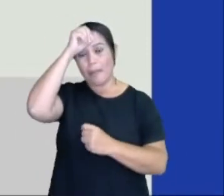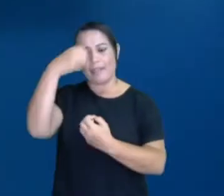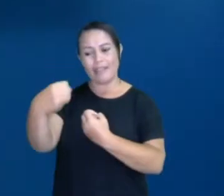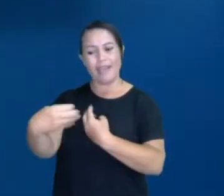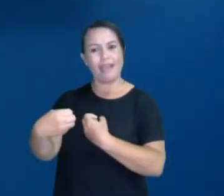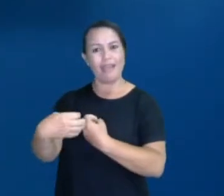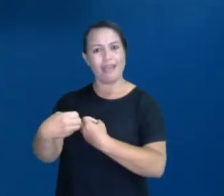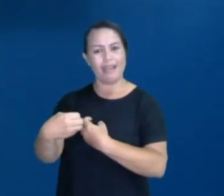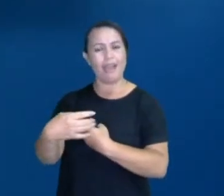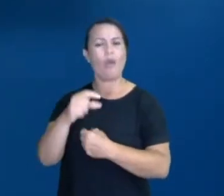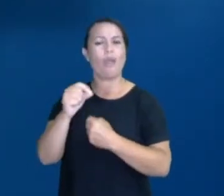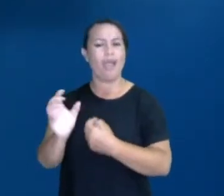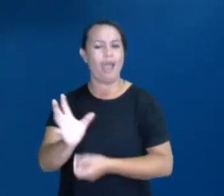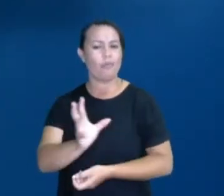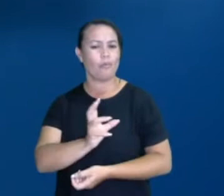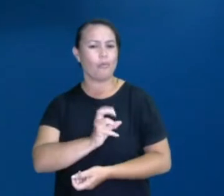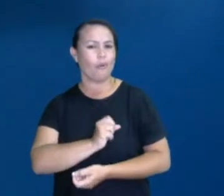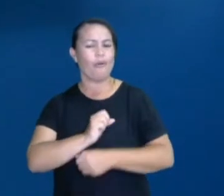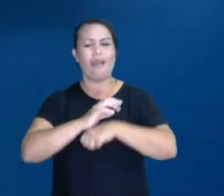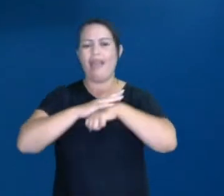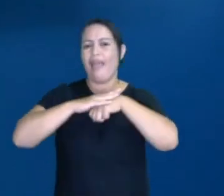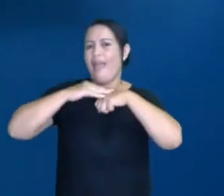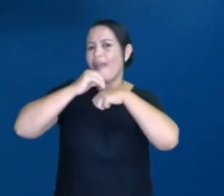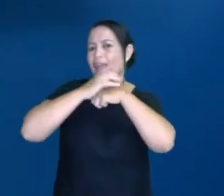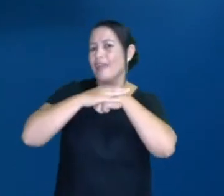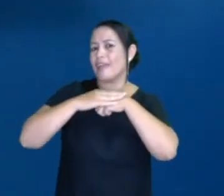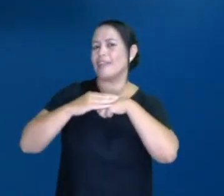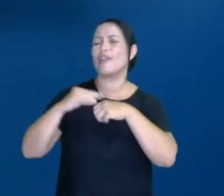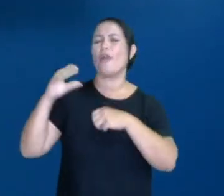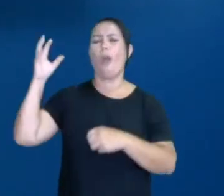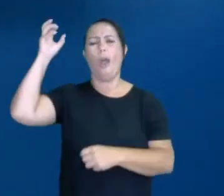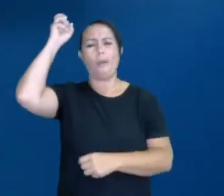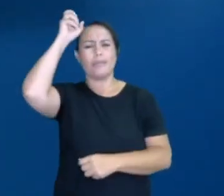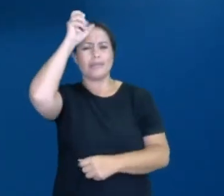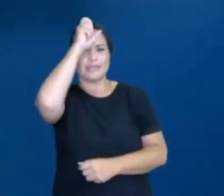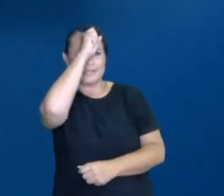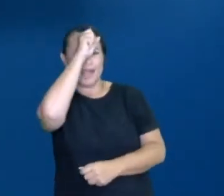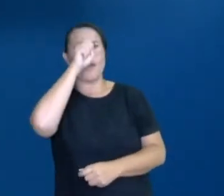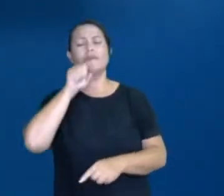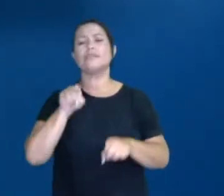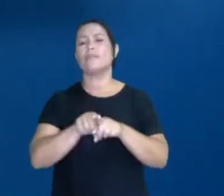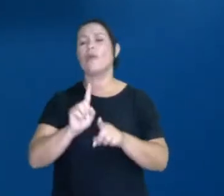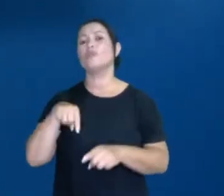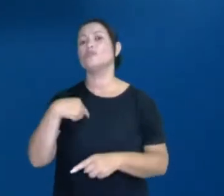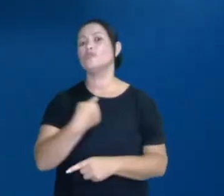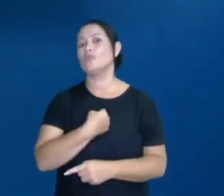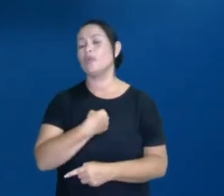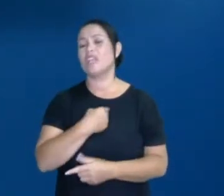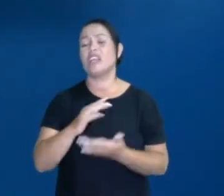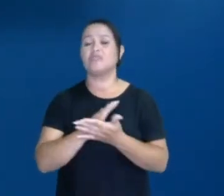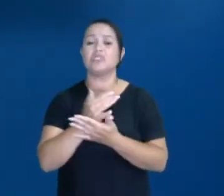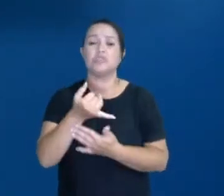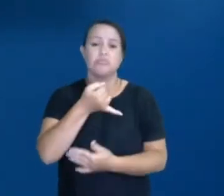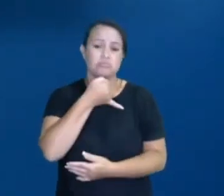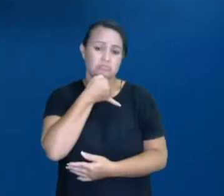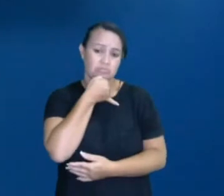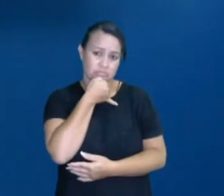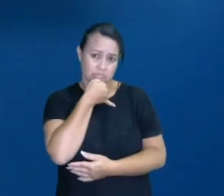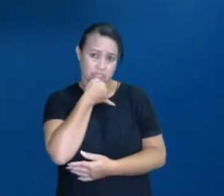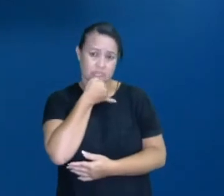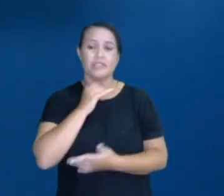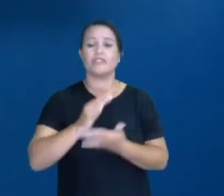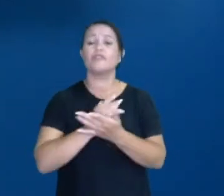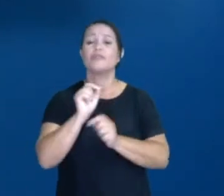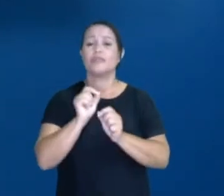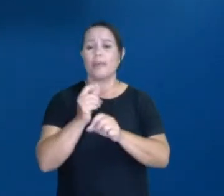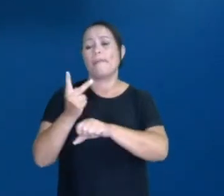ensinamentos. Recebemos amor, carinho, compreensão. Quando nós estamos tristes, nada melhor do